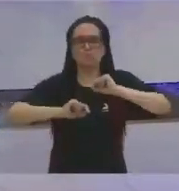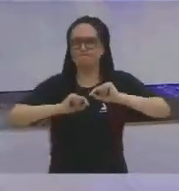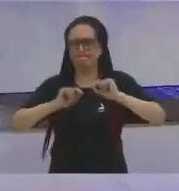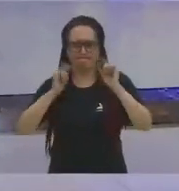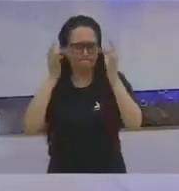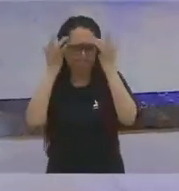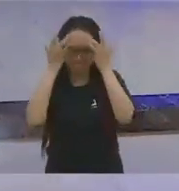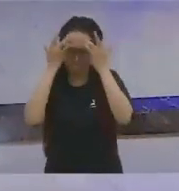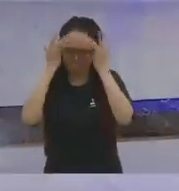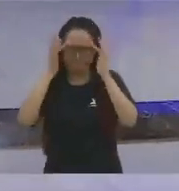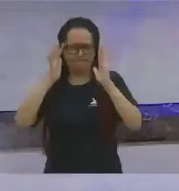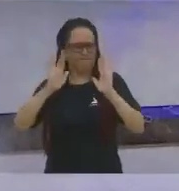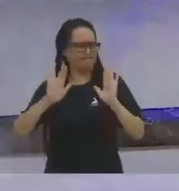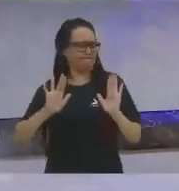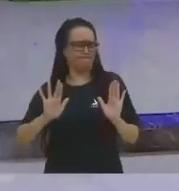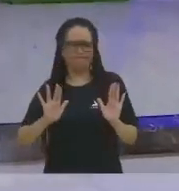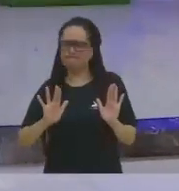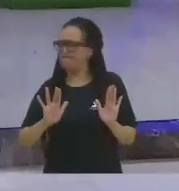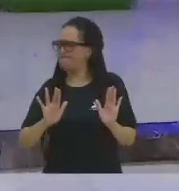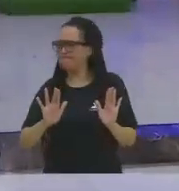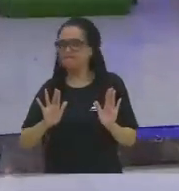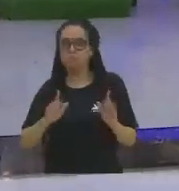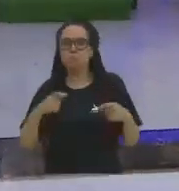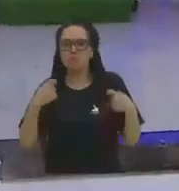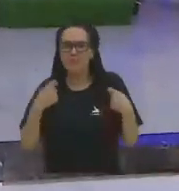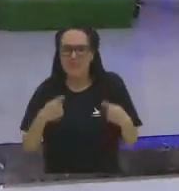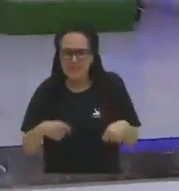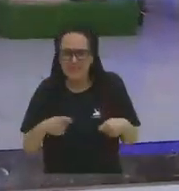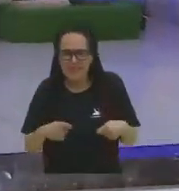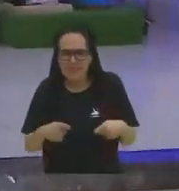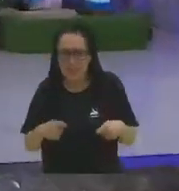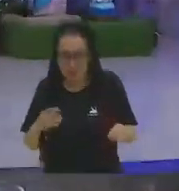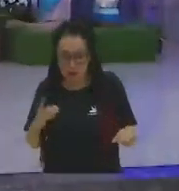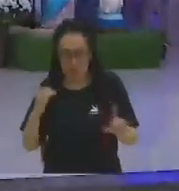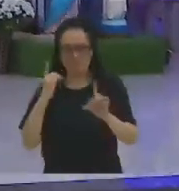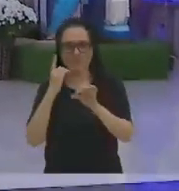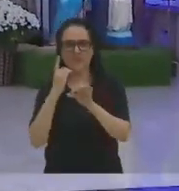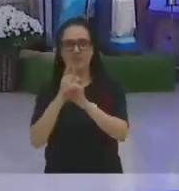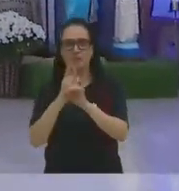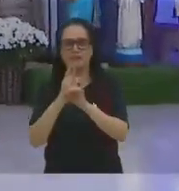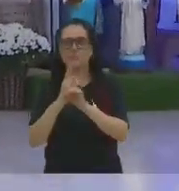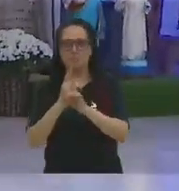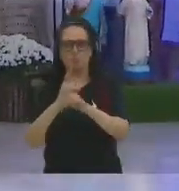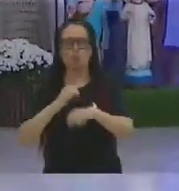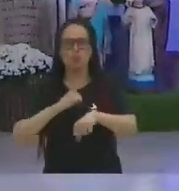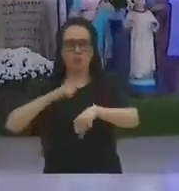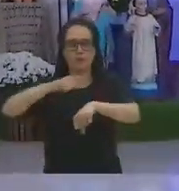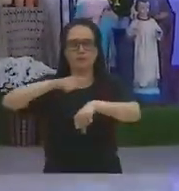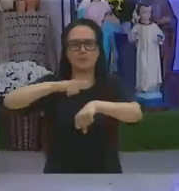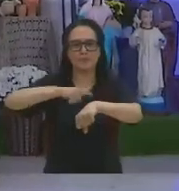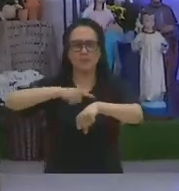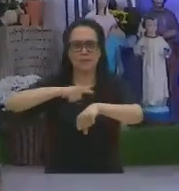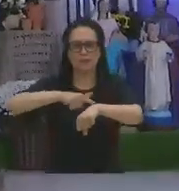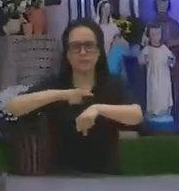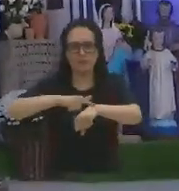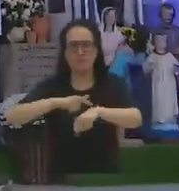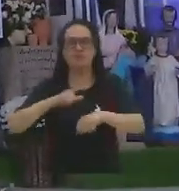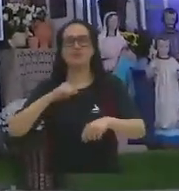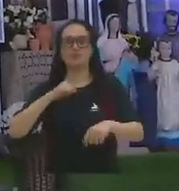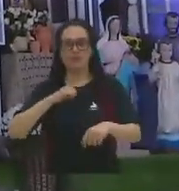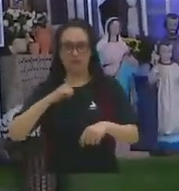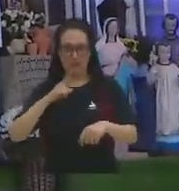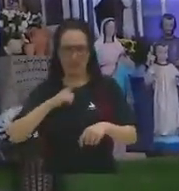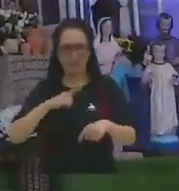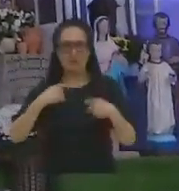Preciso arranjar tempo de parar para conversar, e se arranjar um tempo de te ouvir e